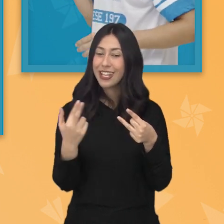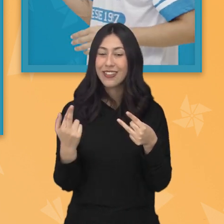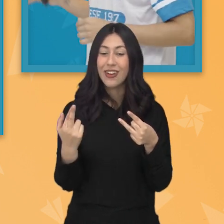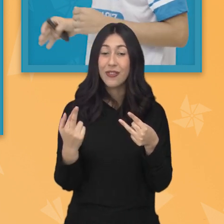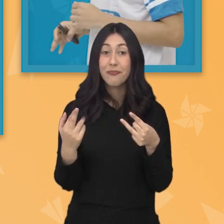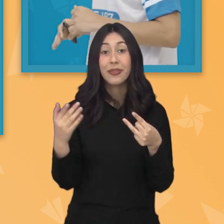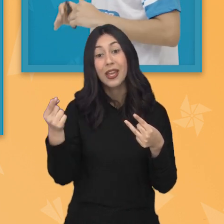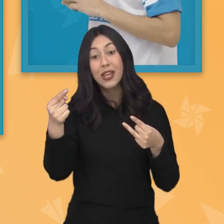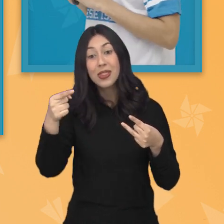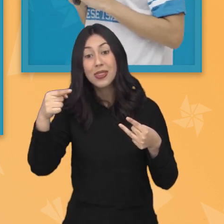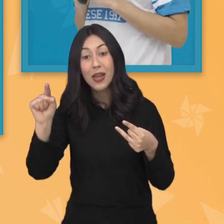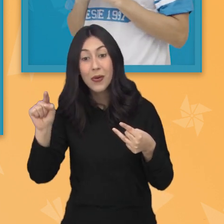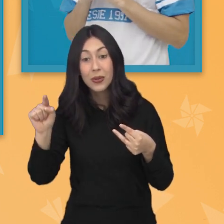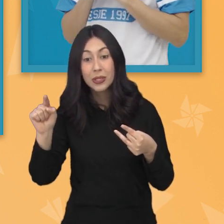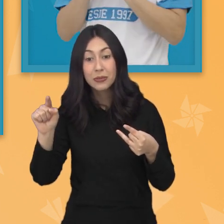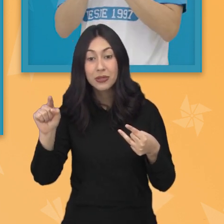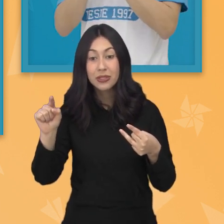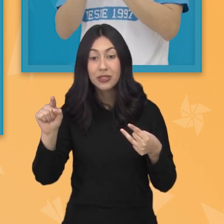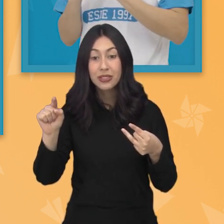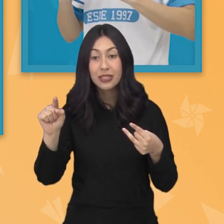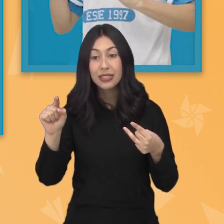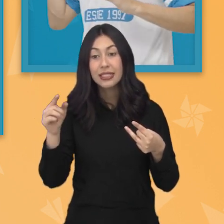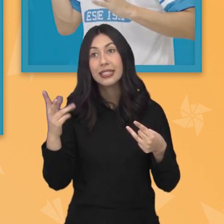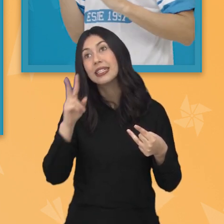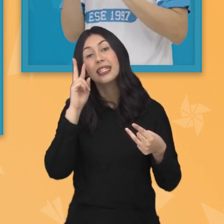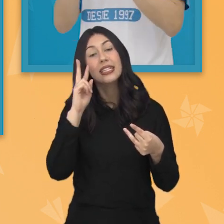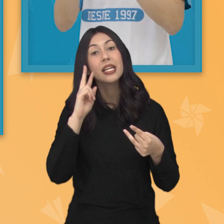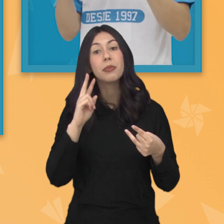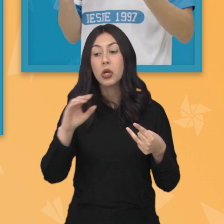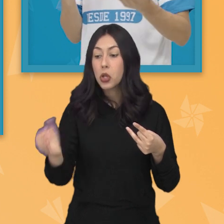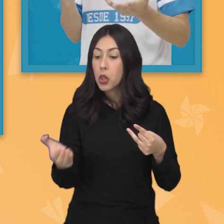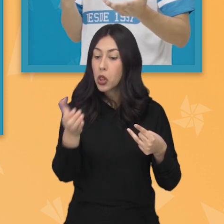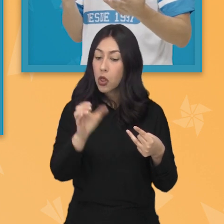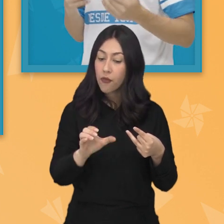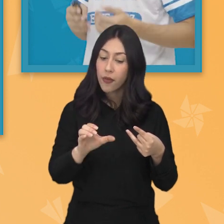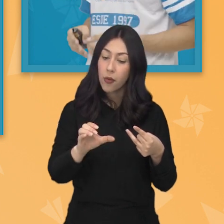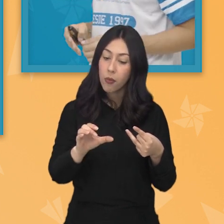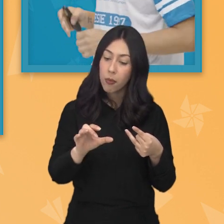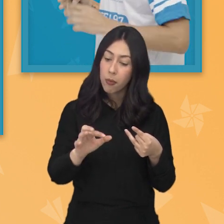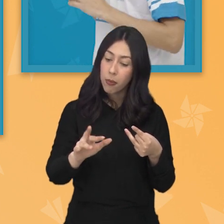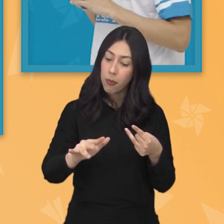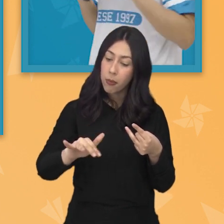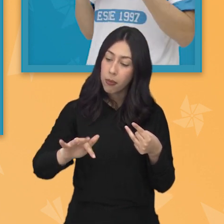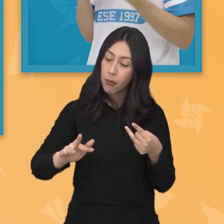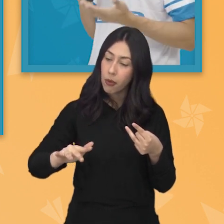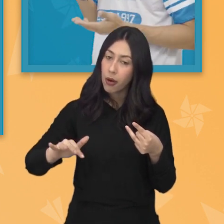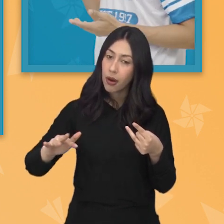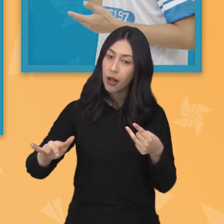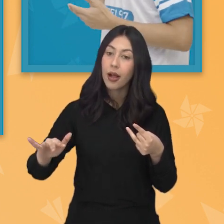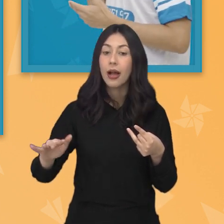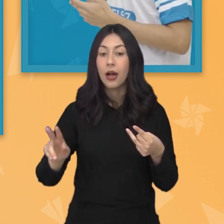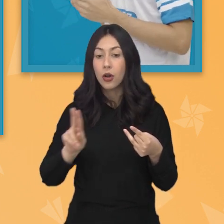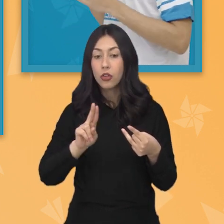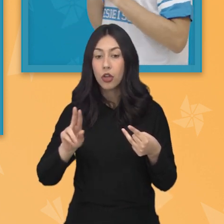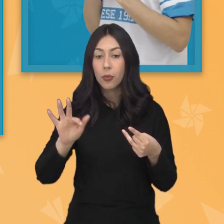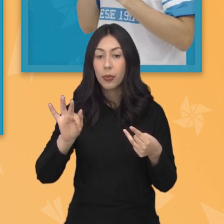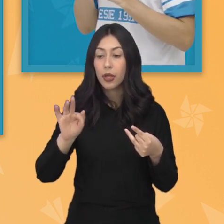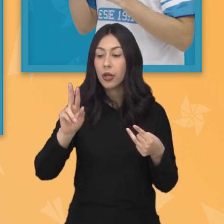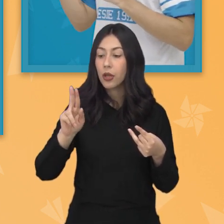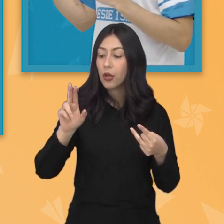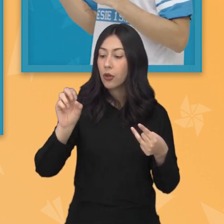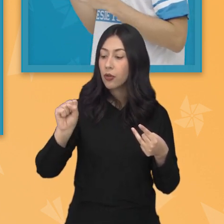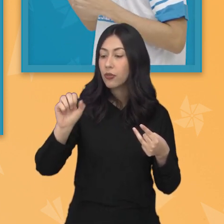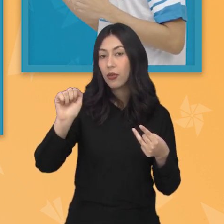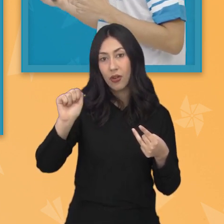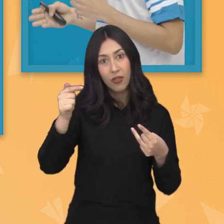etapa. O derretimento de uma bola de sorvete, que a gente lembrou lá do começo, que é o que? A fusão, né? Você quer passar algo de um